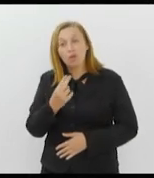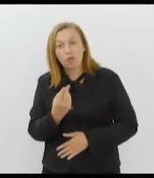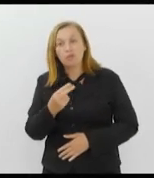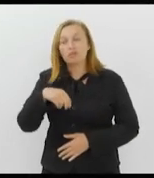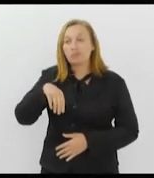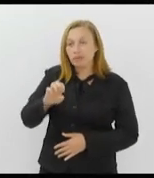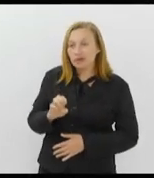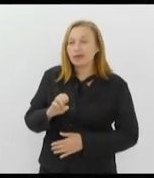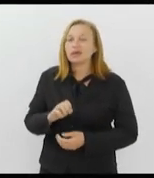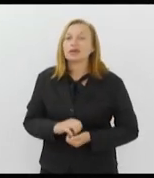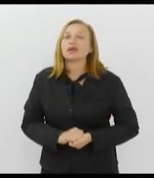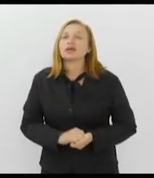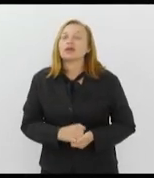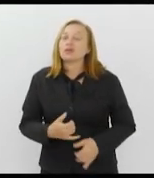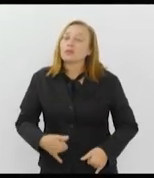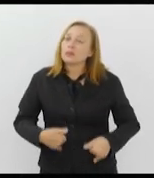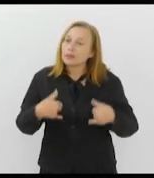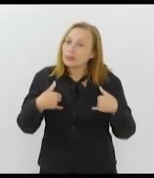orgulho muito